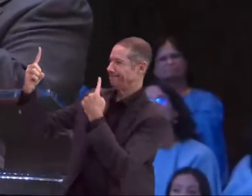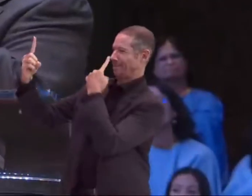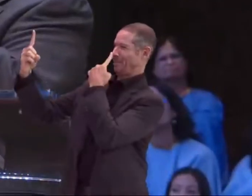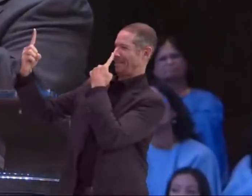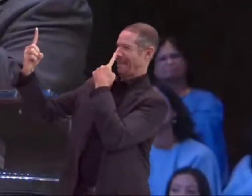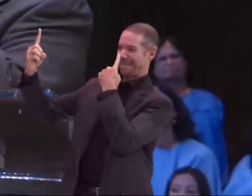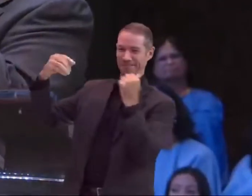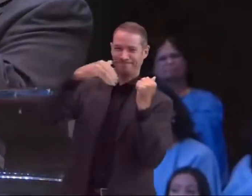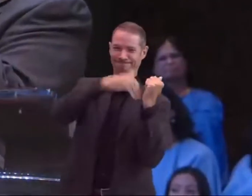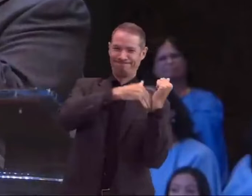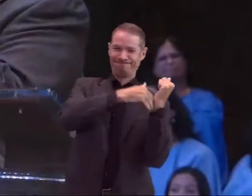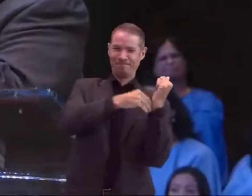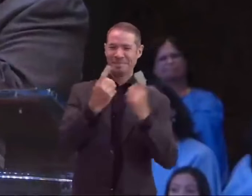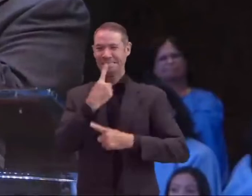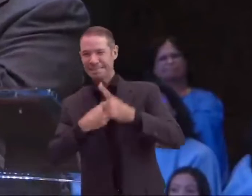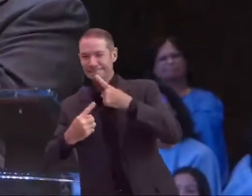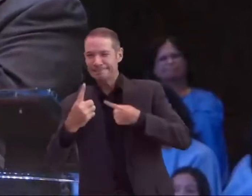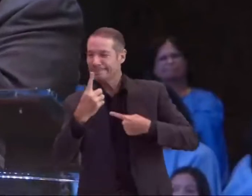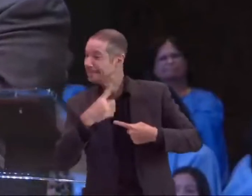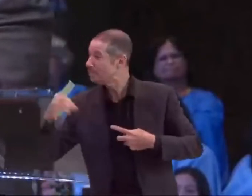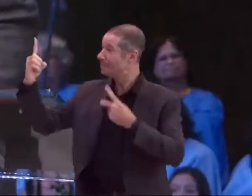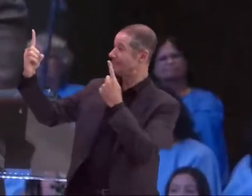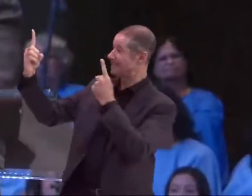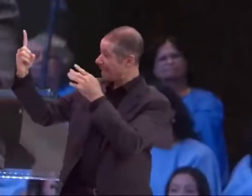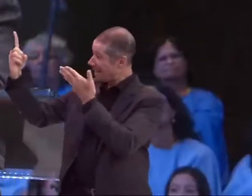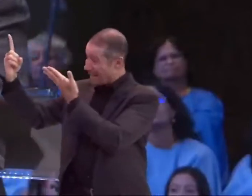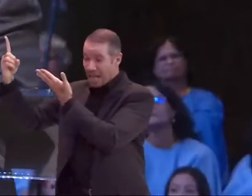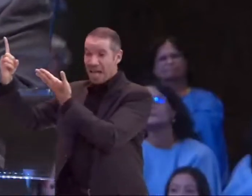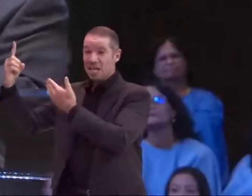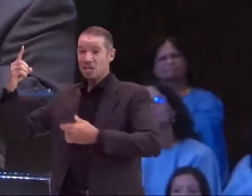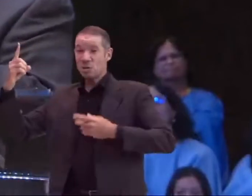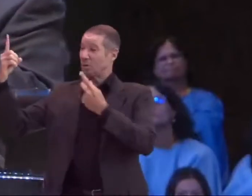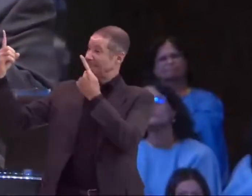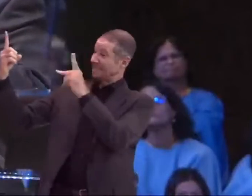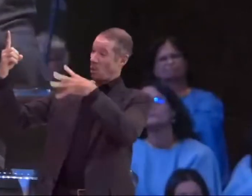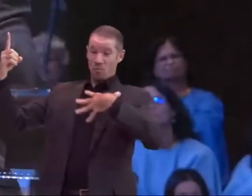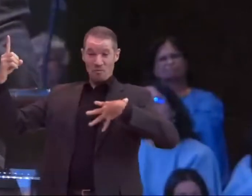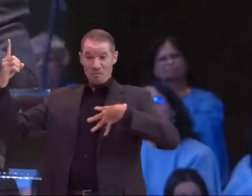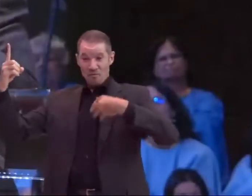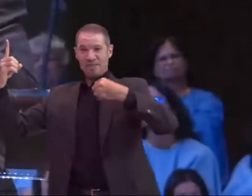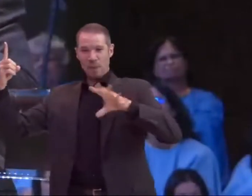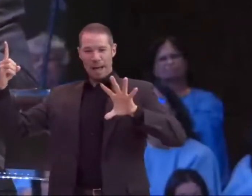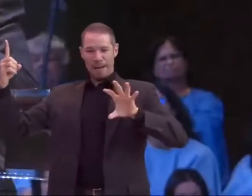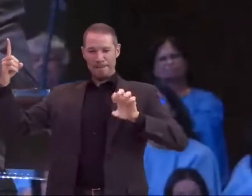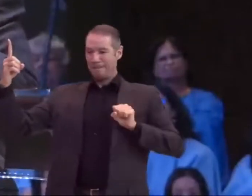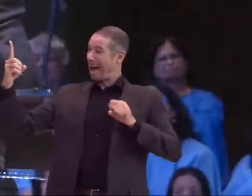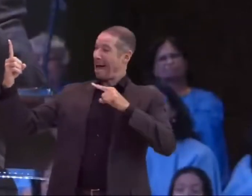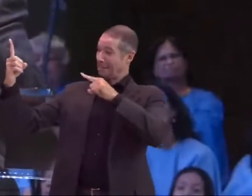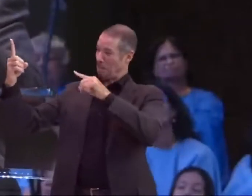Deus. O desejo de Deus é que os seus filhos, amados por